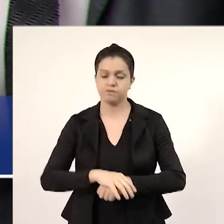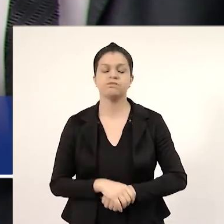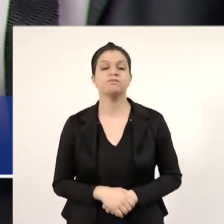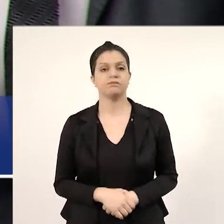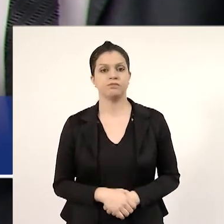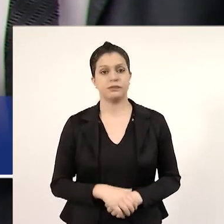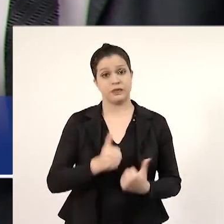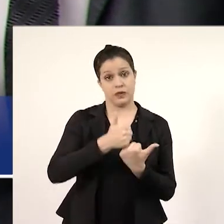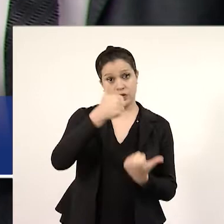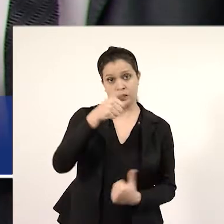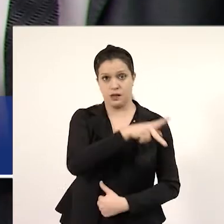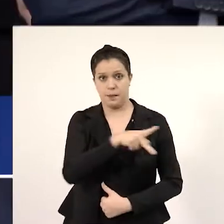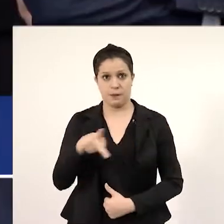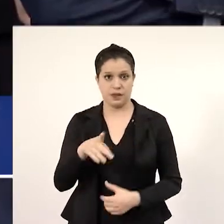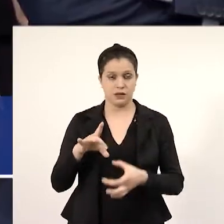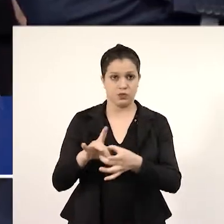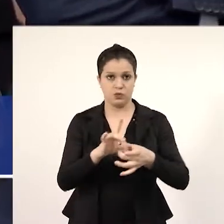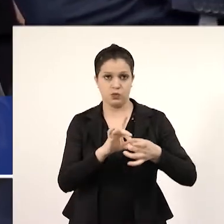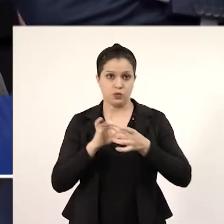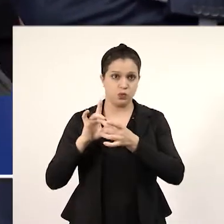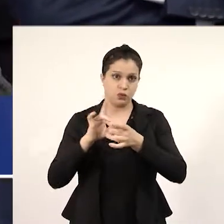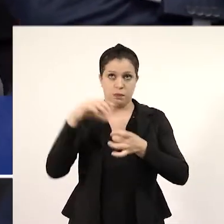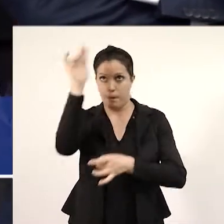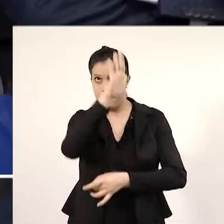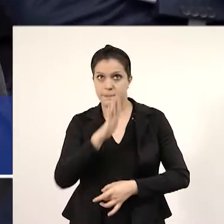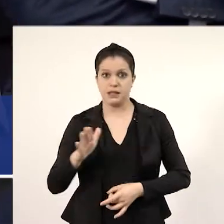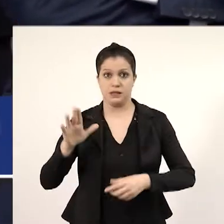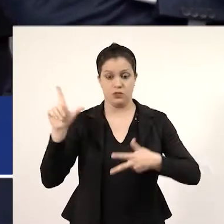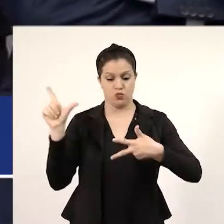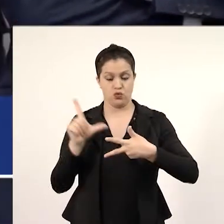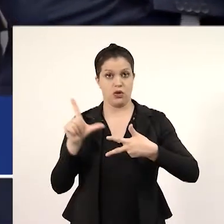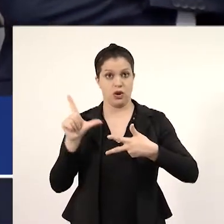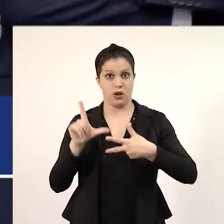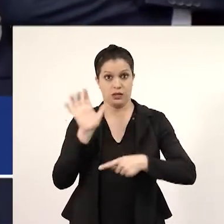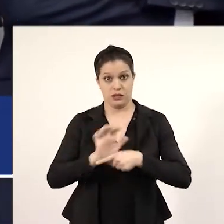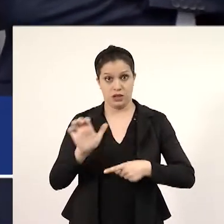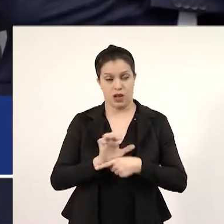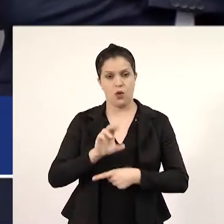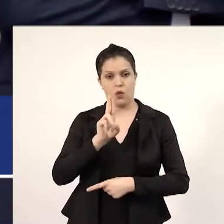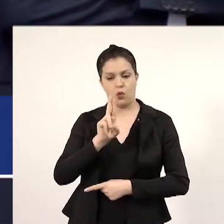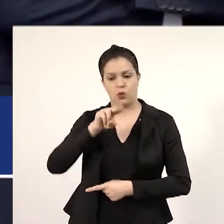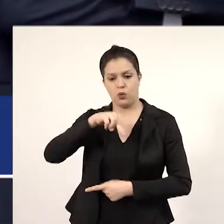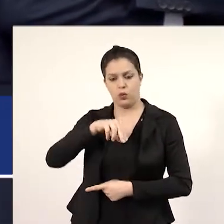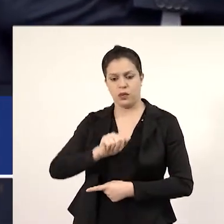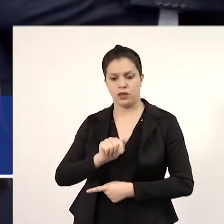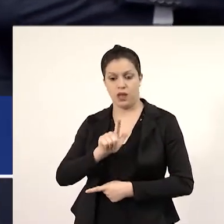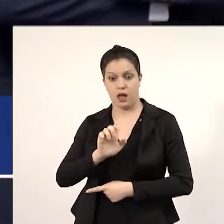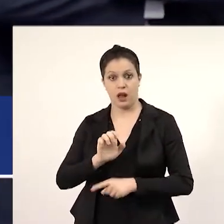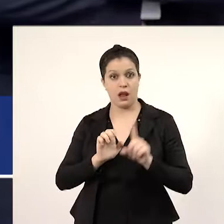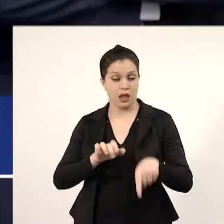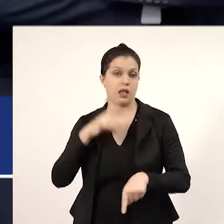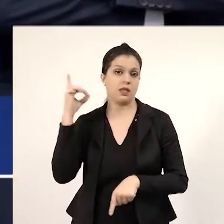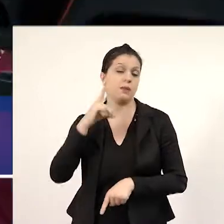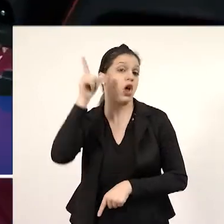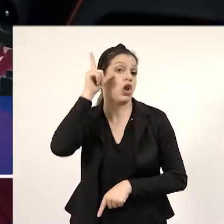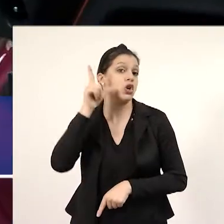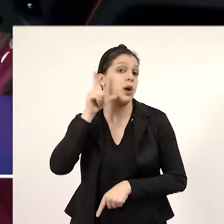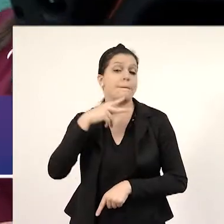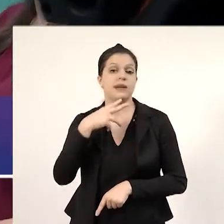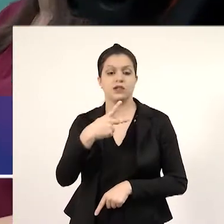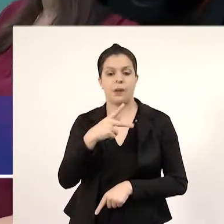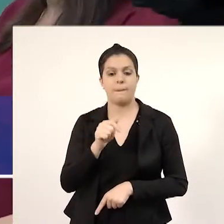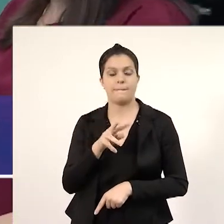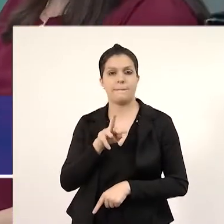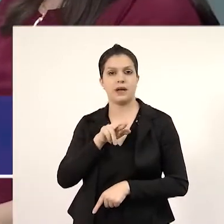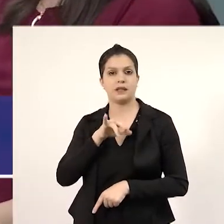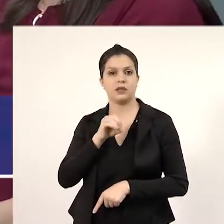no estado de Mato Grosso do Sul. Vice-presidente da União Nacional dos Legisladores e Legislativos Estaduais, UNALE, o deputado